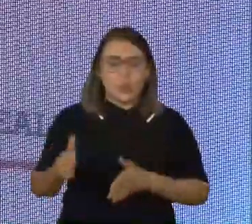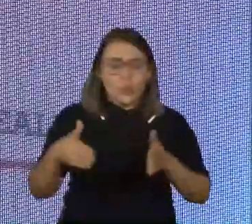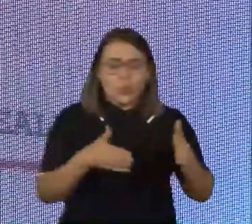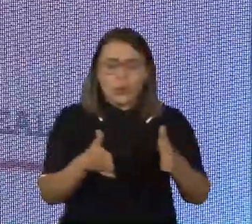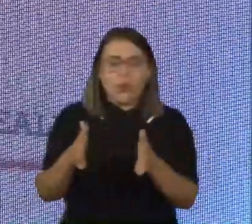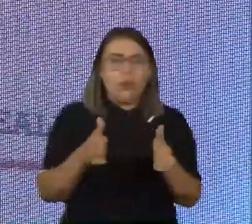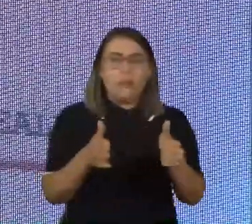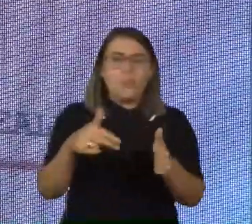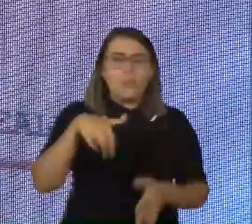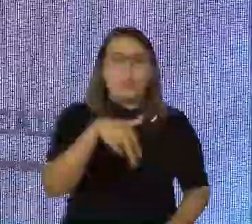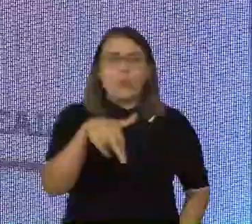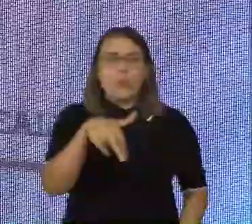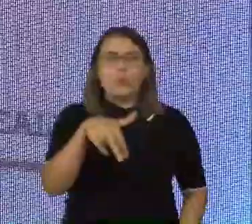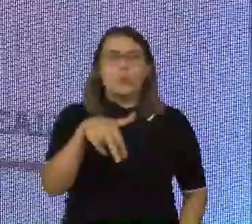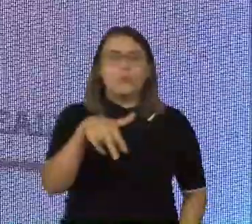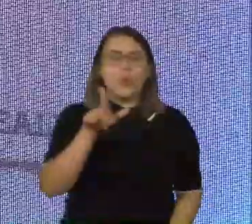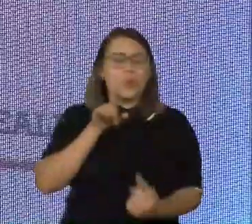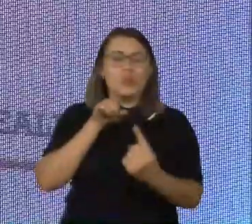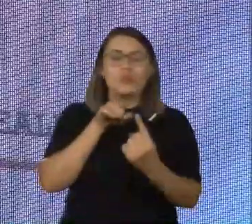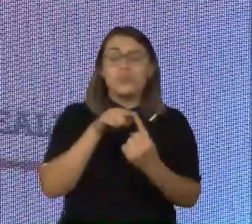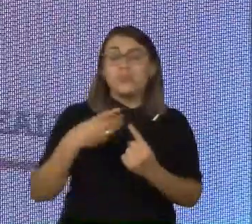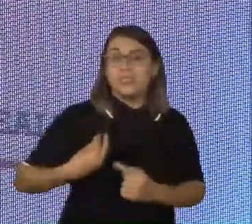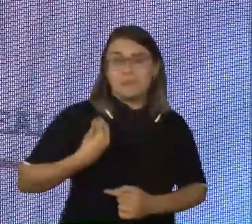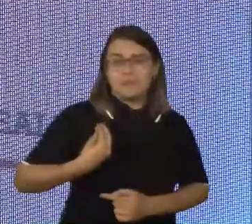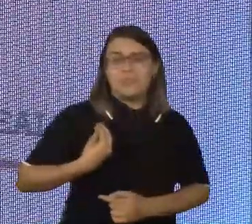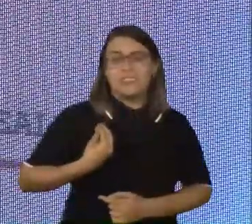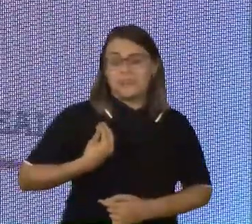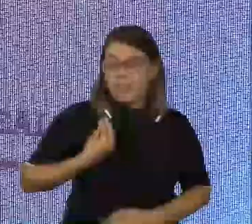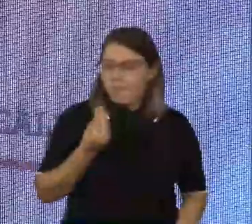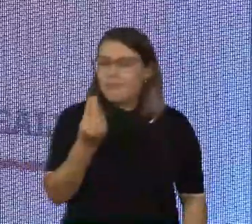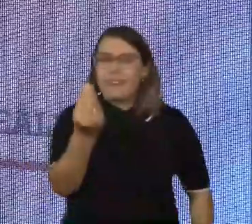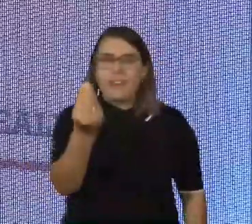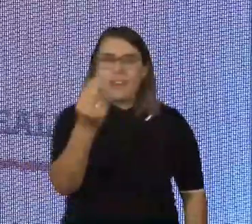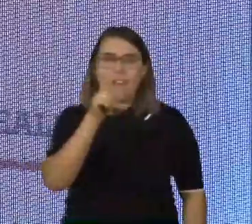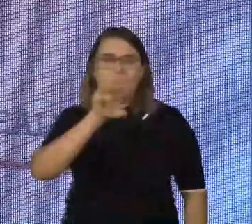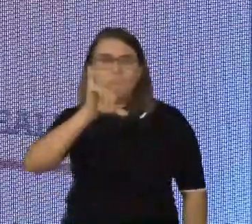Destino é a própria existência, vida.